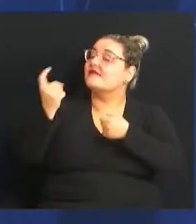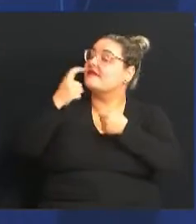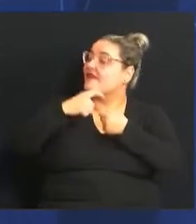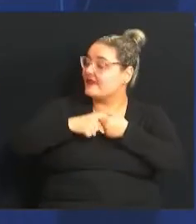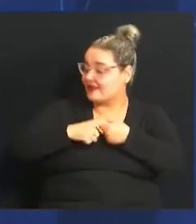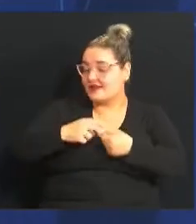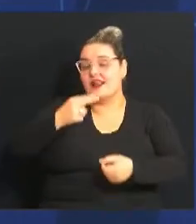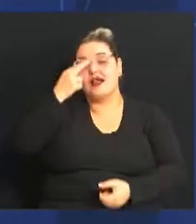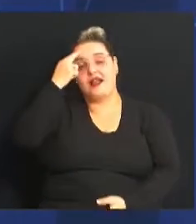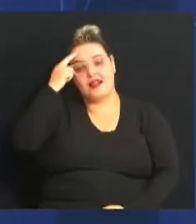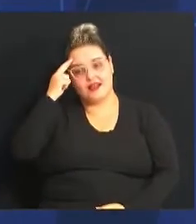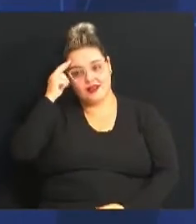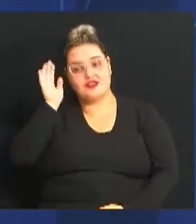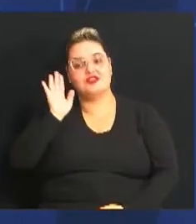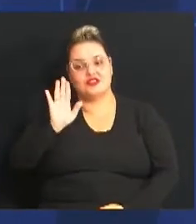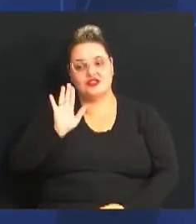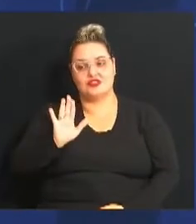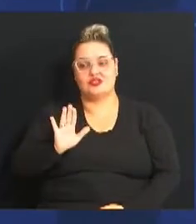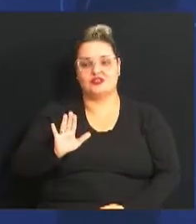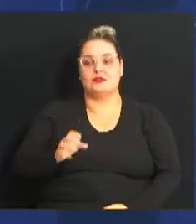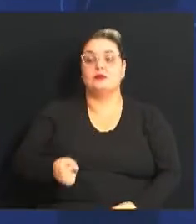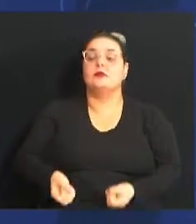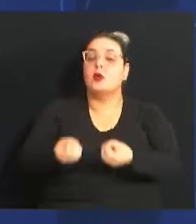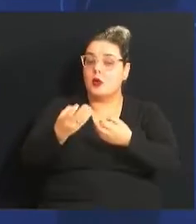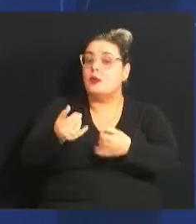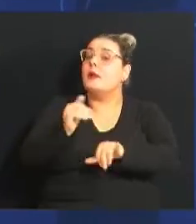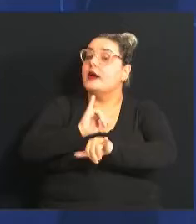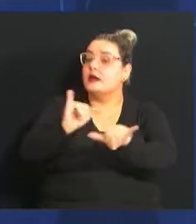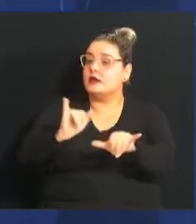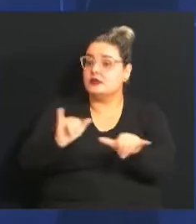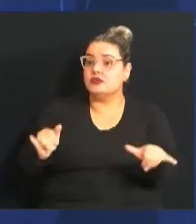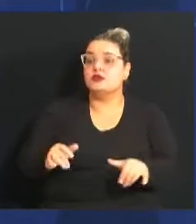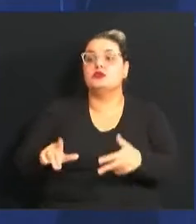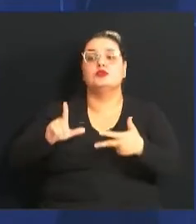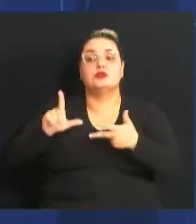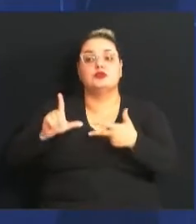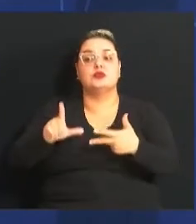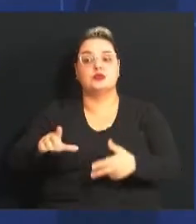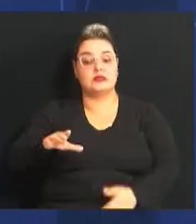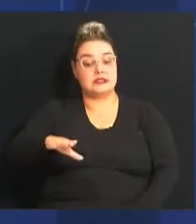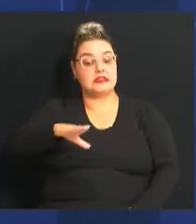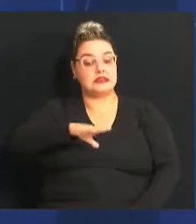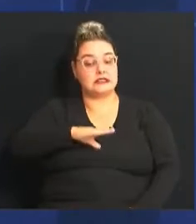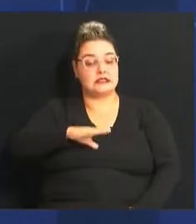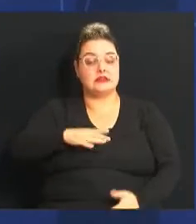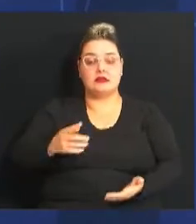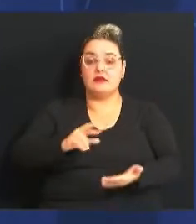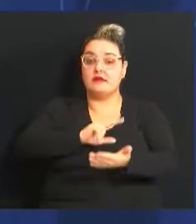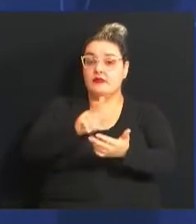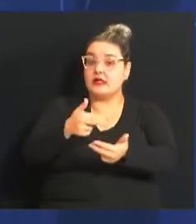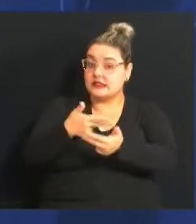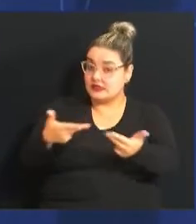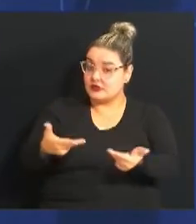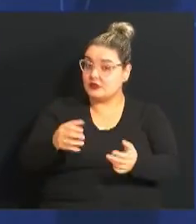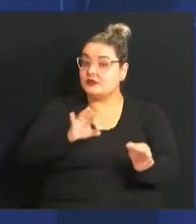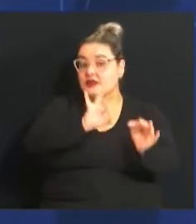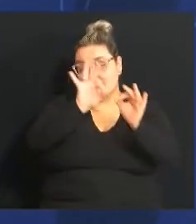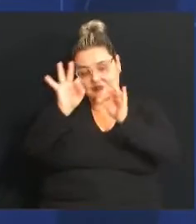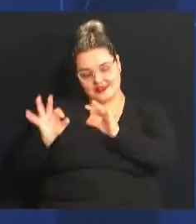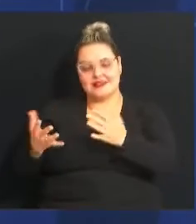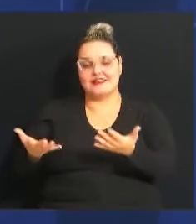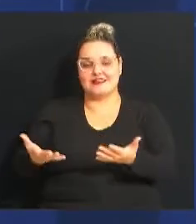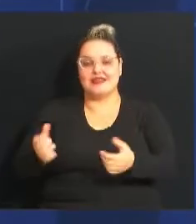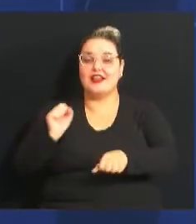Gabriel Castro daqui a pouco, que vai trazer mais notícias do Legislativo, da cidade, várias coisas para vocês acompanharem. E eu